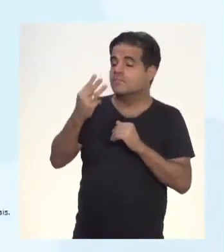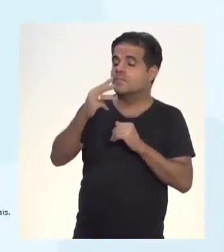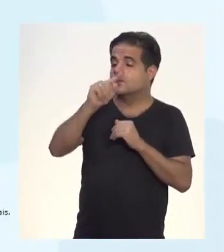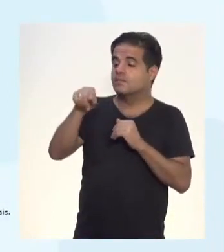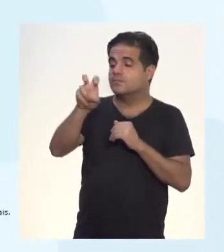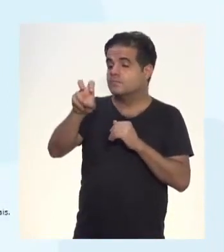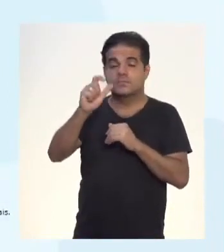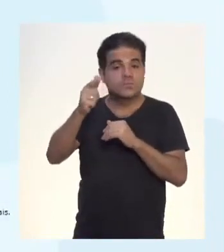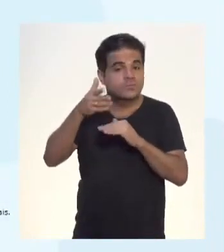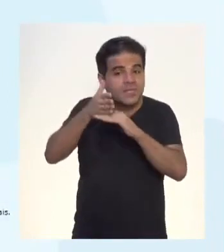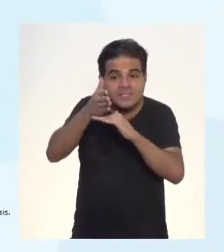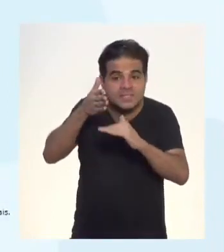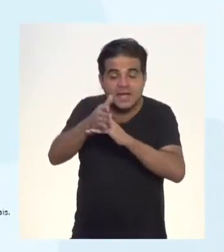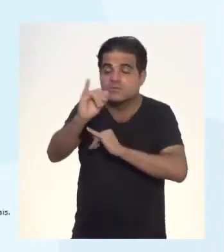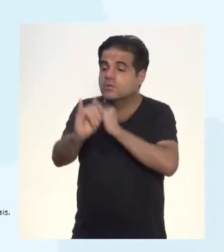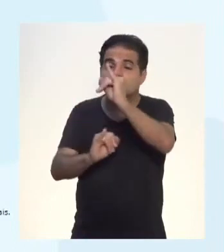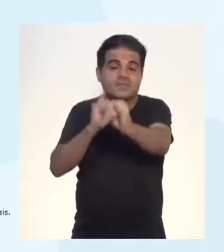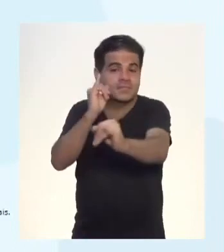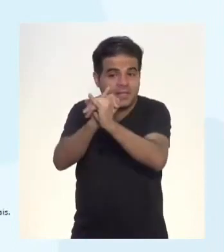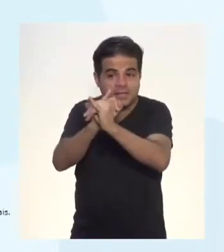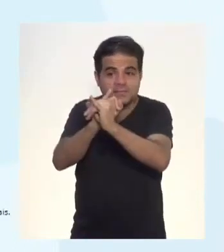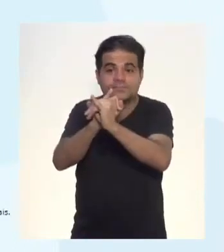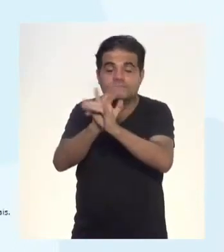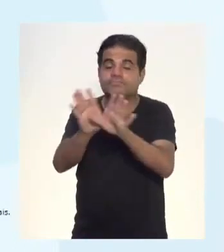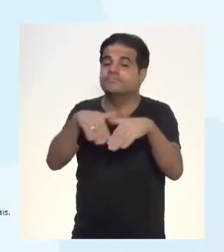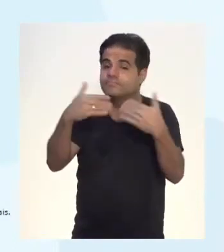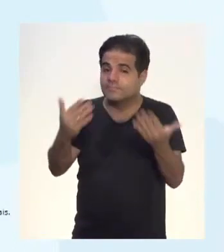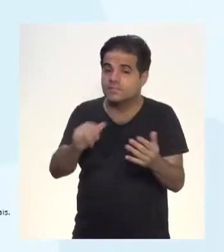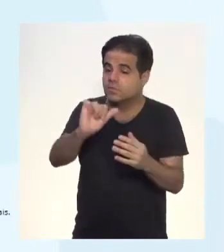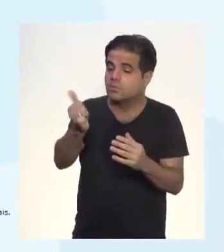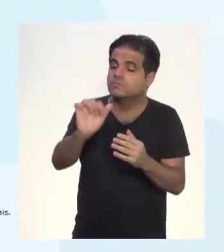3,5% não têm acesso à internet, mas que